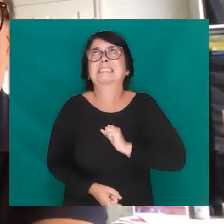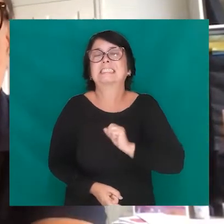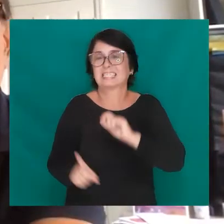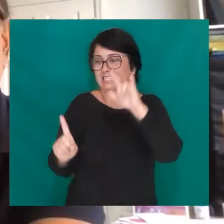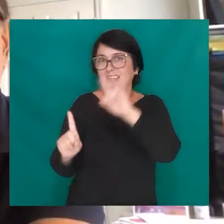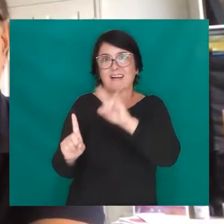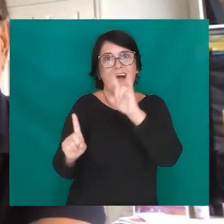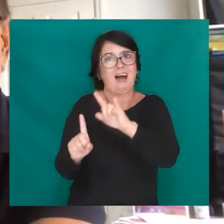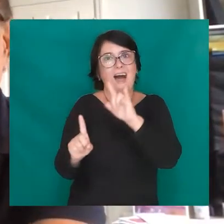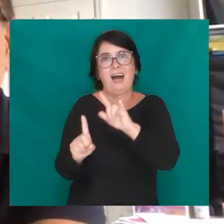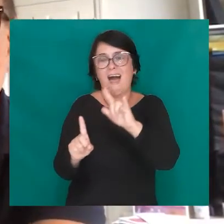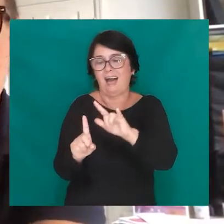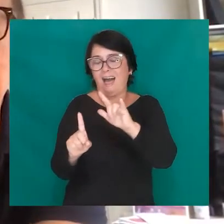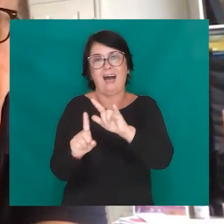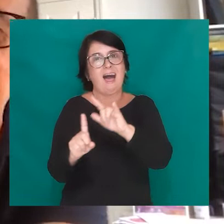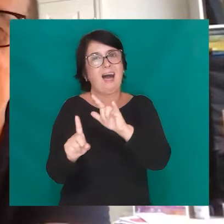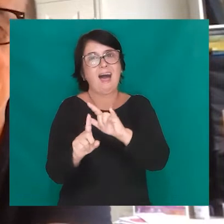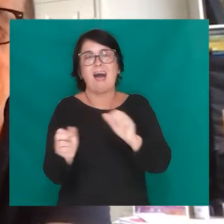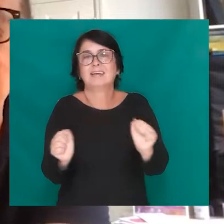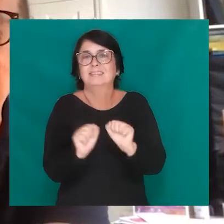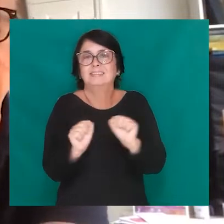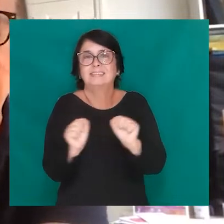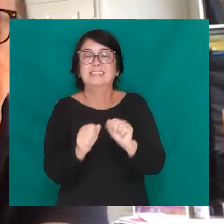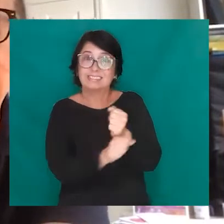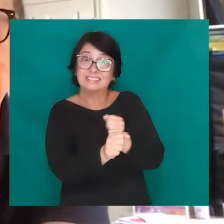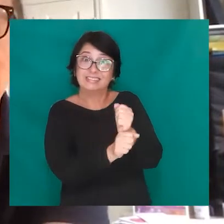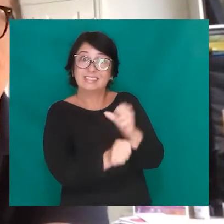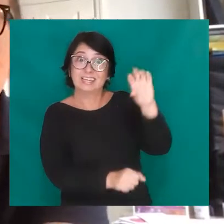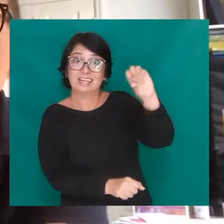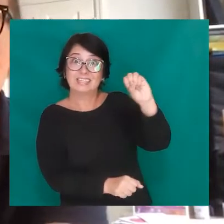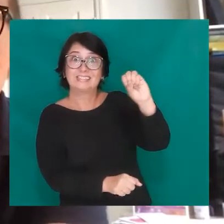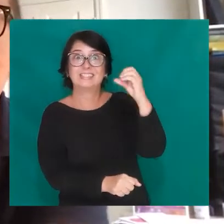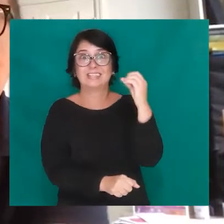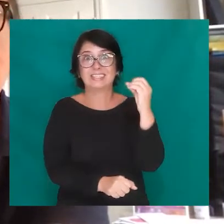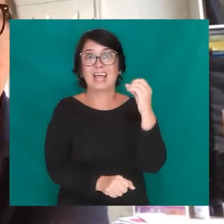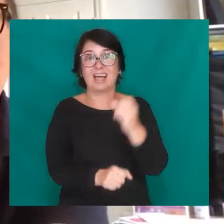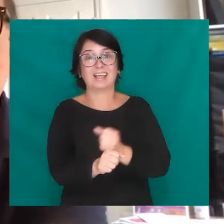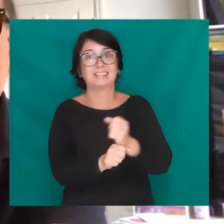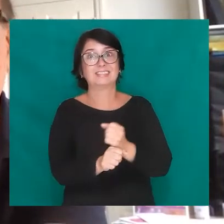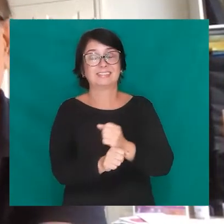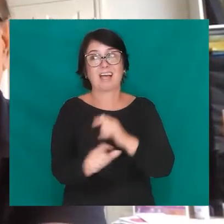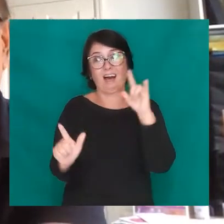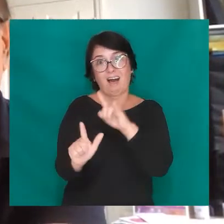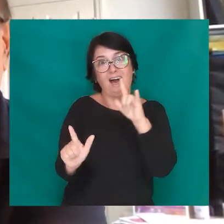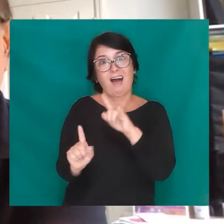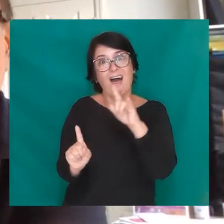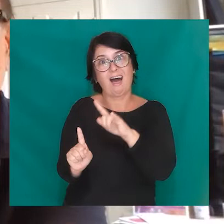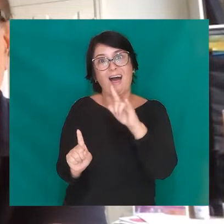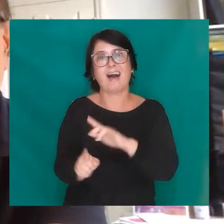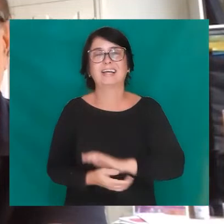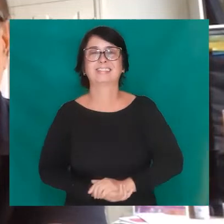fã dele também, a última vez que estivemos juntos lá pelos anos 80. Mas eu sou um grande fã do Renato